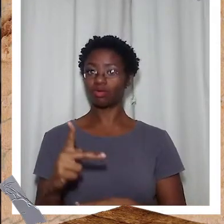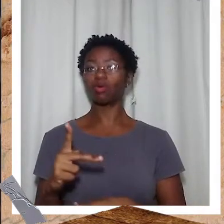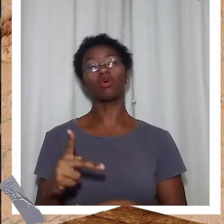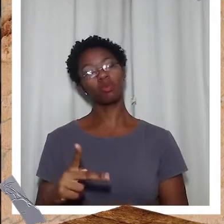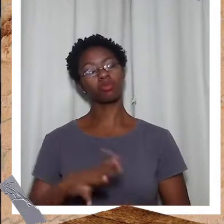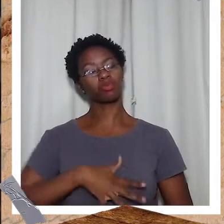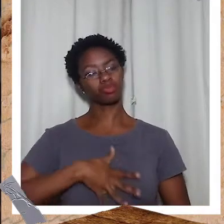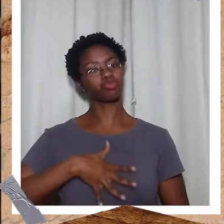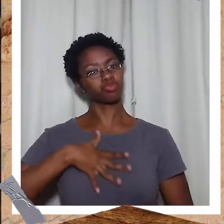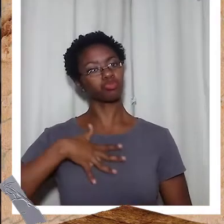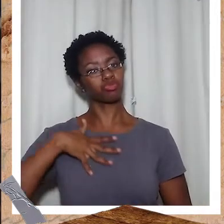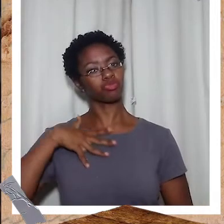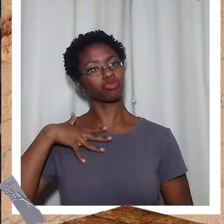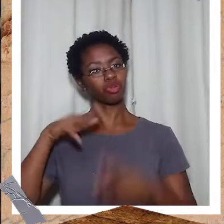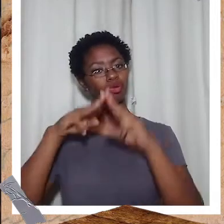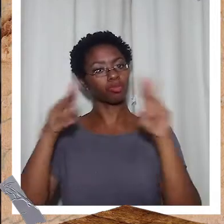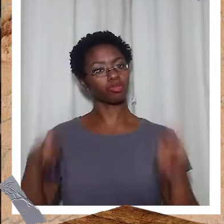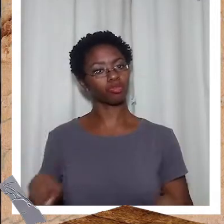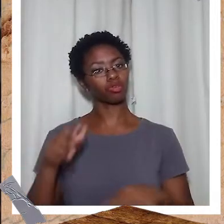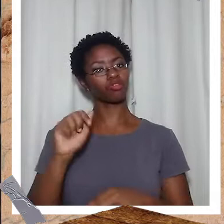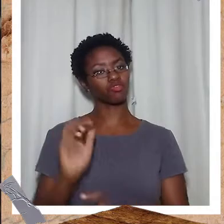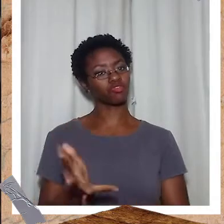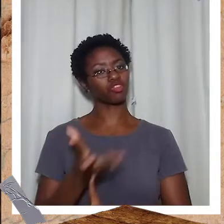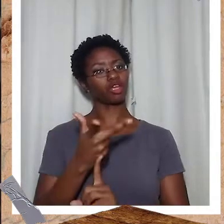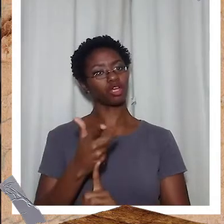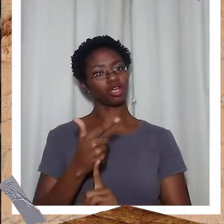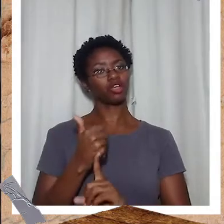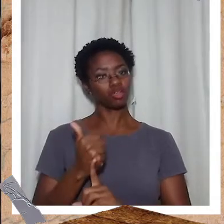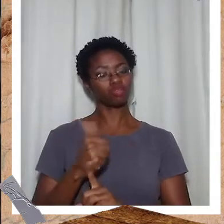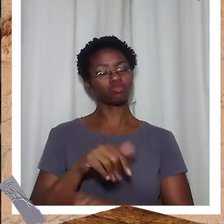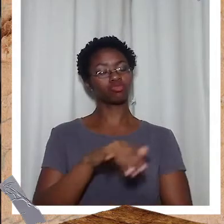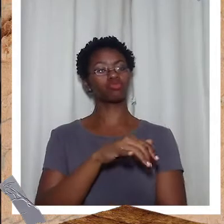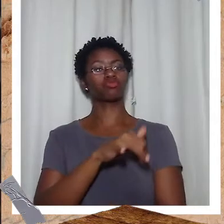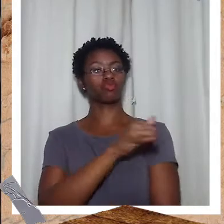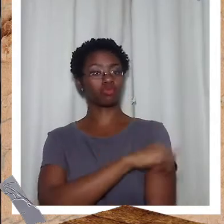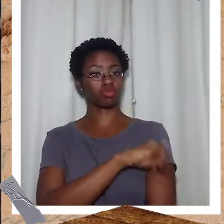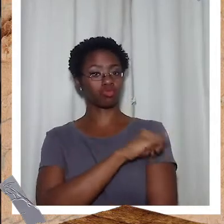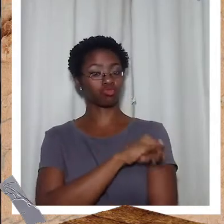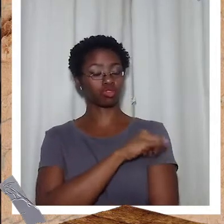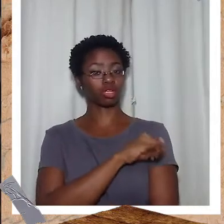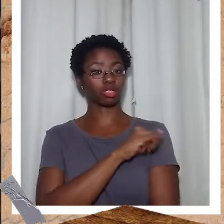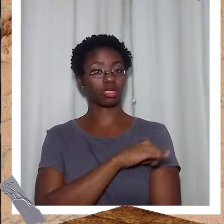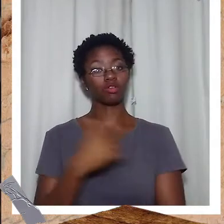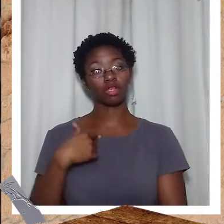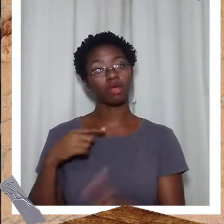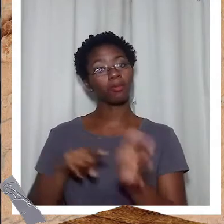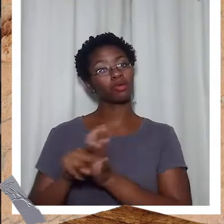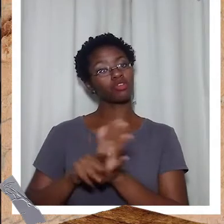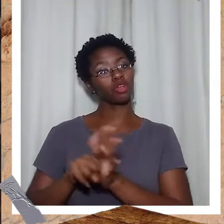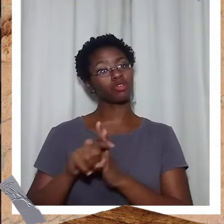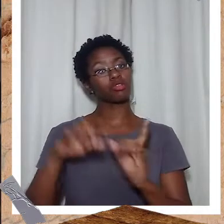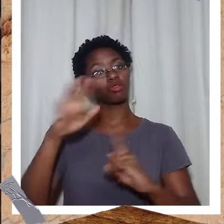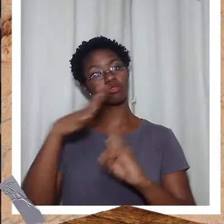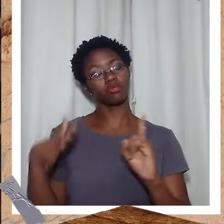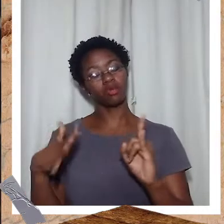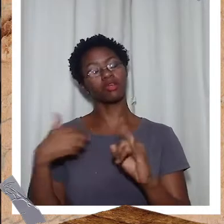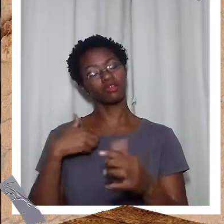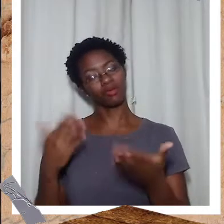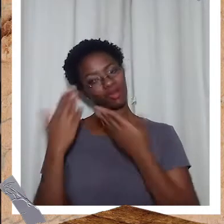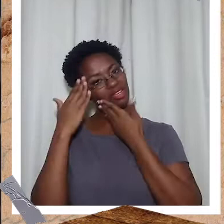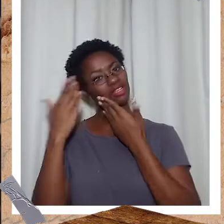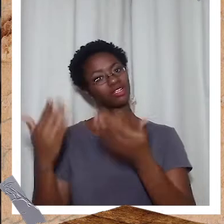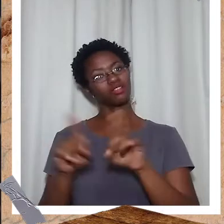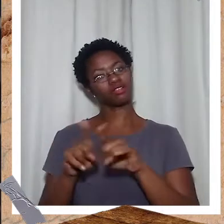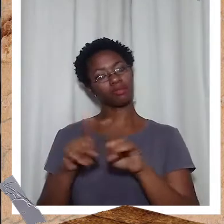muito o Museu de Arte do Rio. Eu sou professor da UERJ, curador no MAR, e eu agradeço também, em nome do MAR, essa